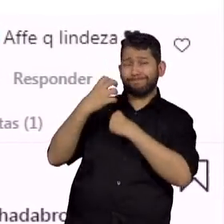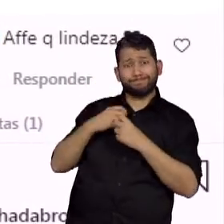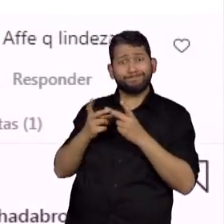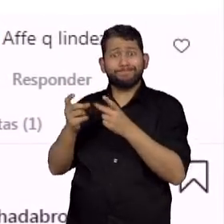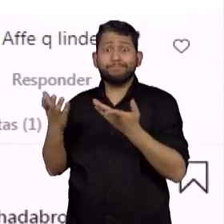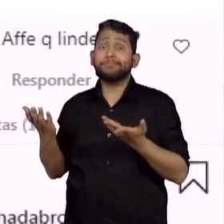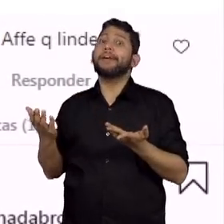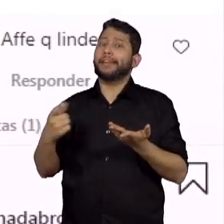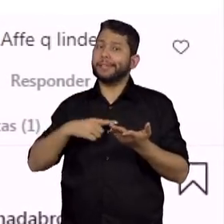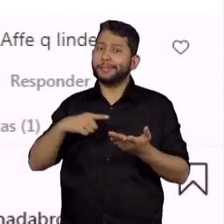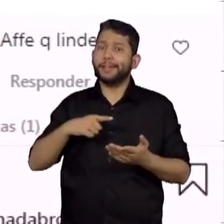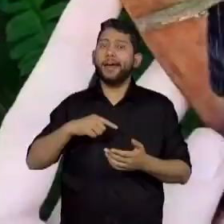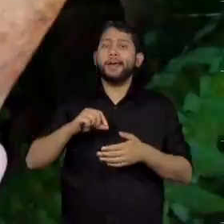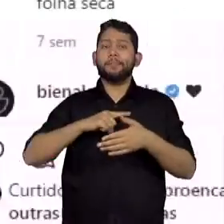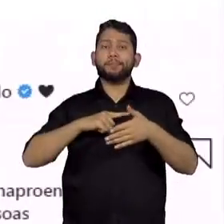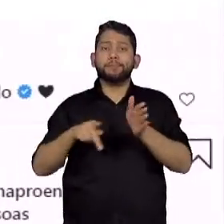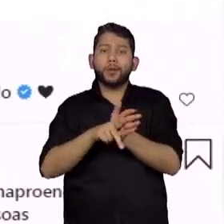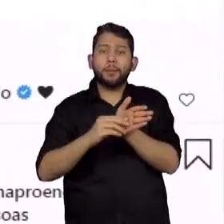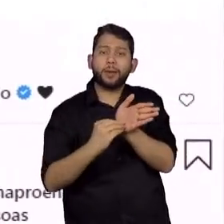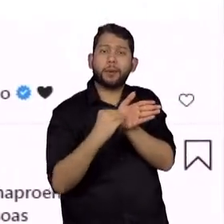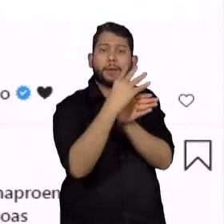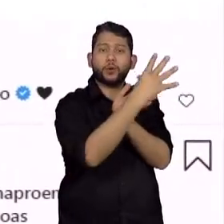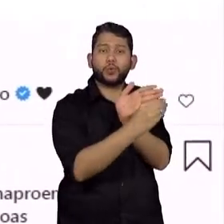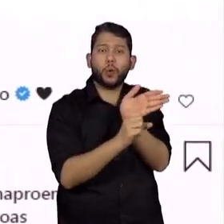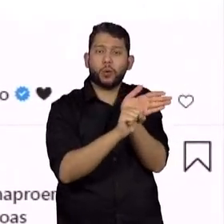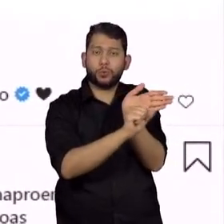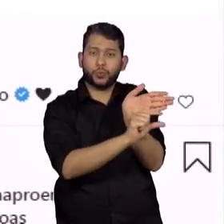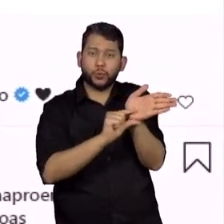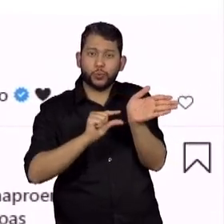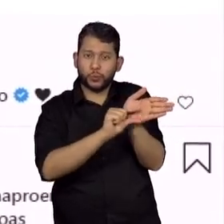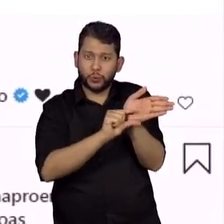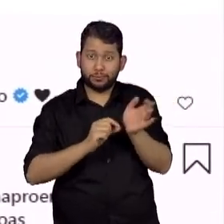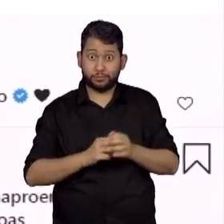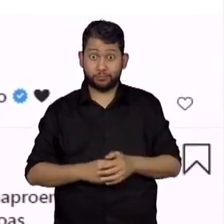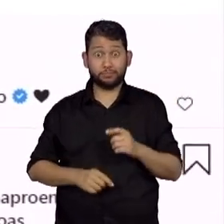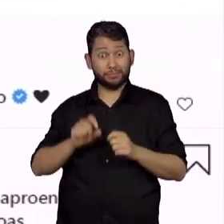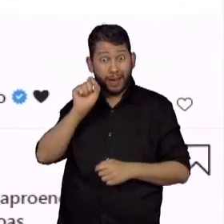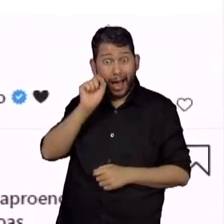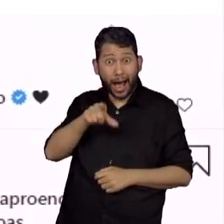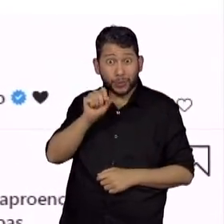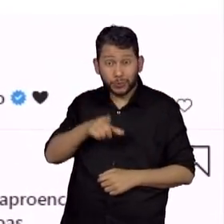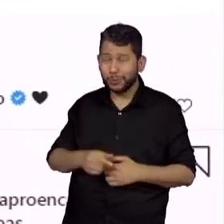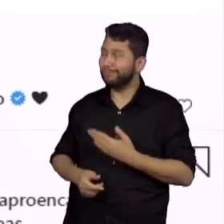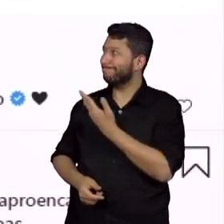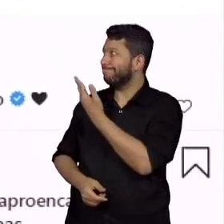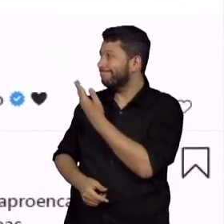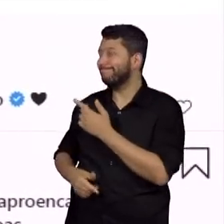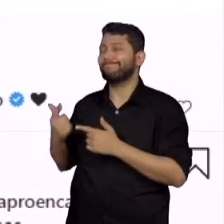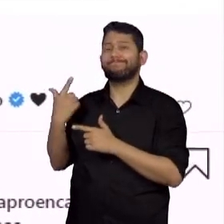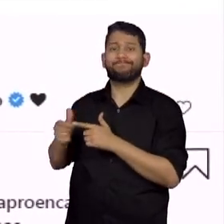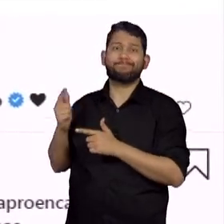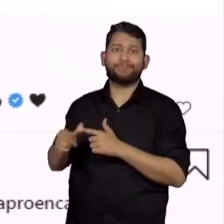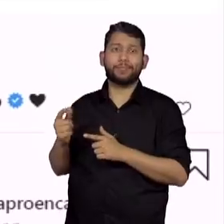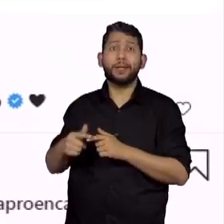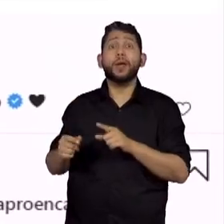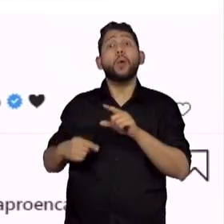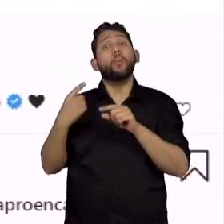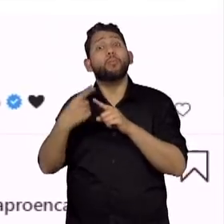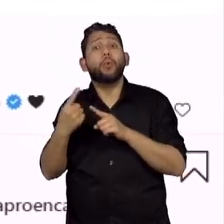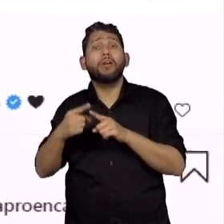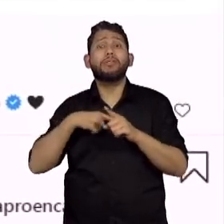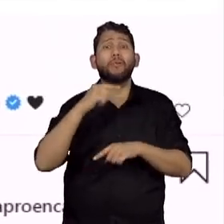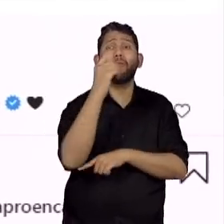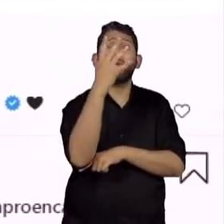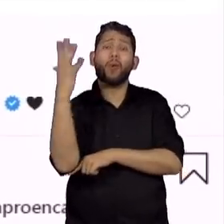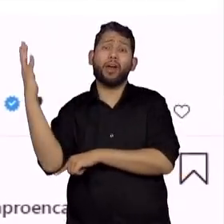no sudeste da Amazônia. A gralha azul está em situação vulnerável, porque depende das ameaçadas